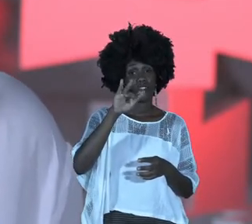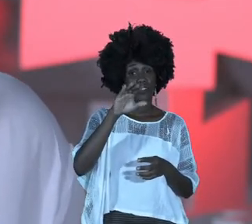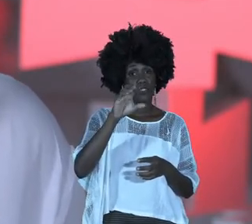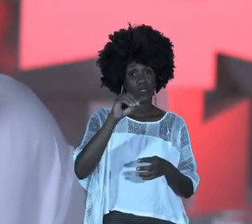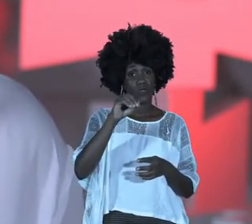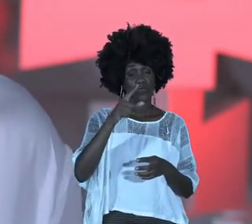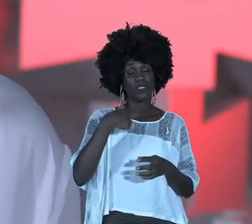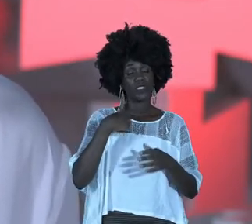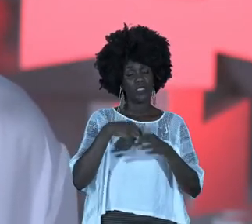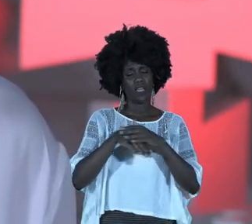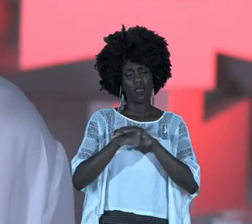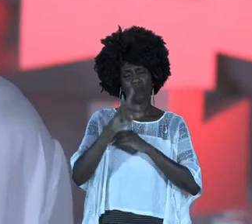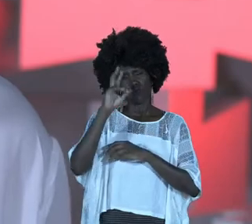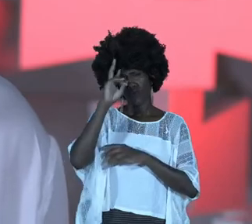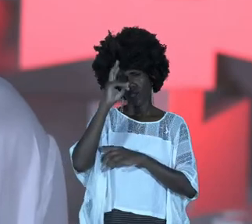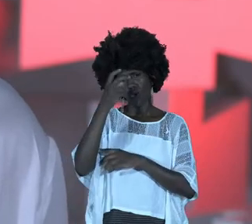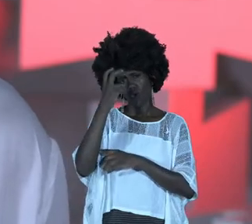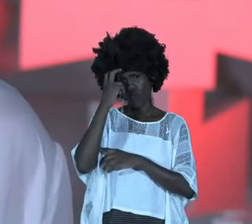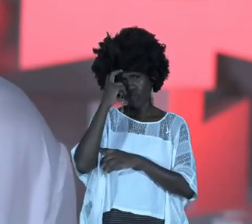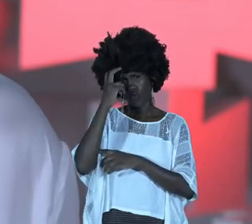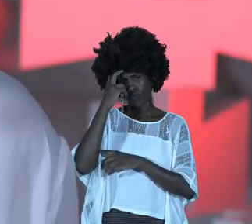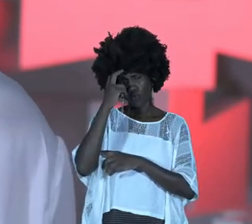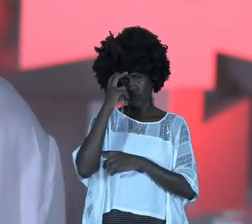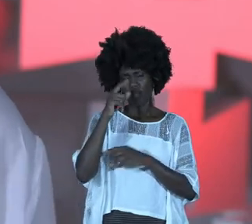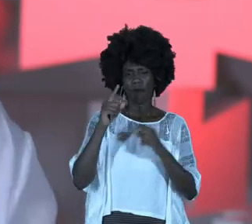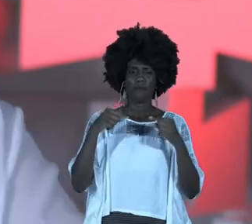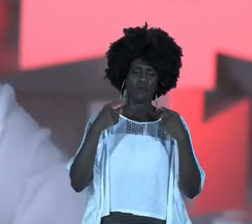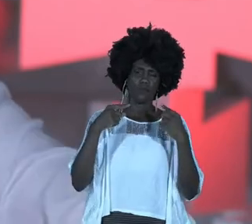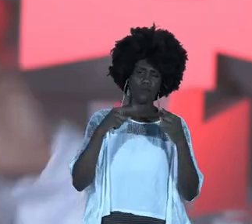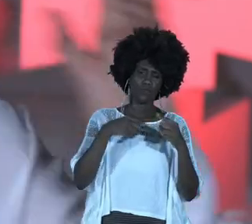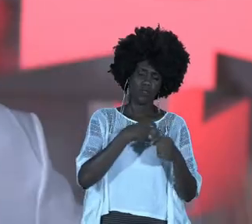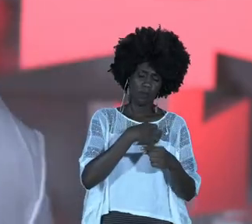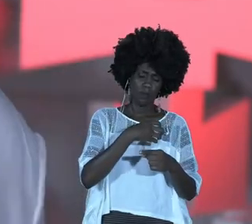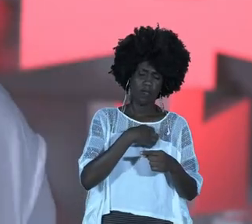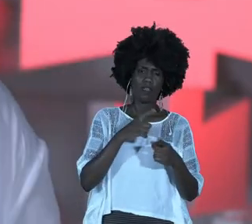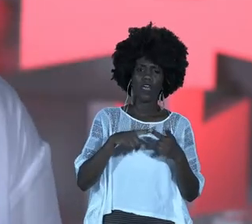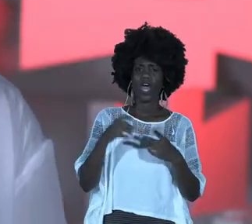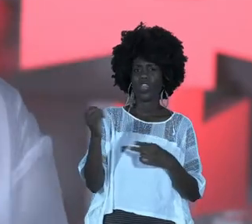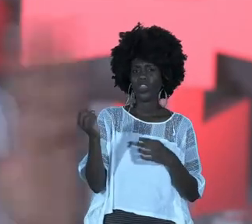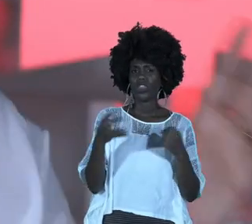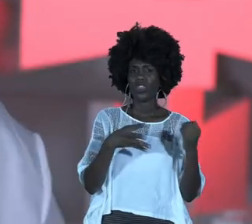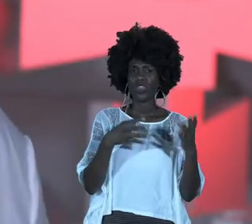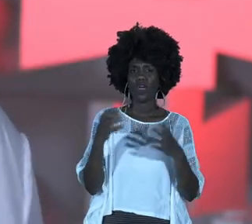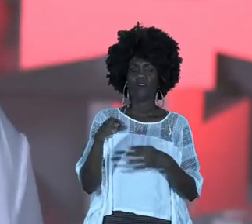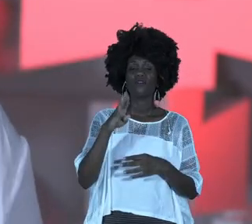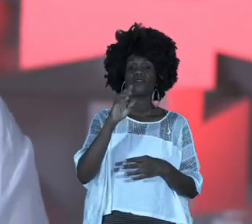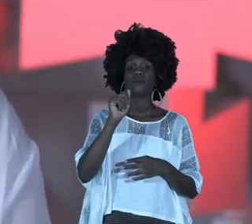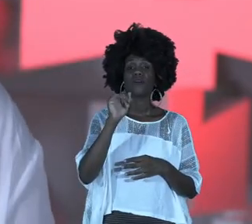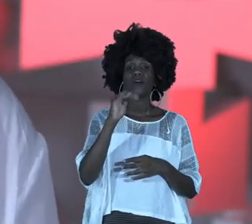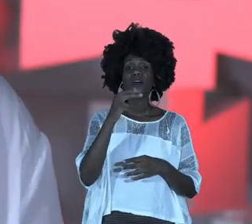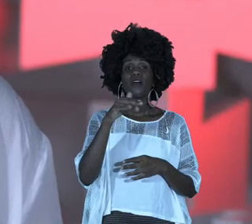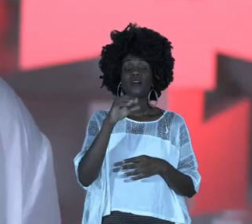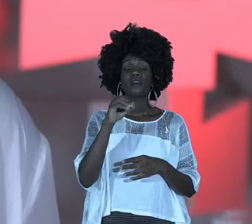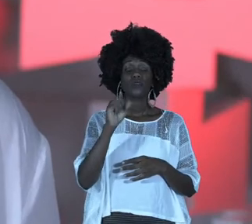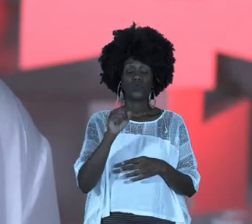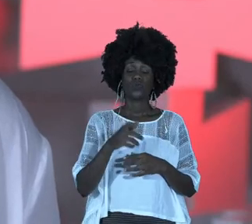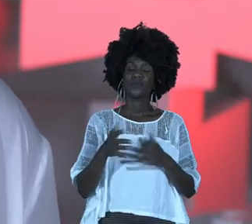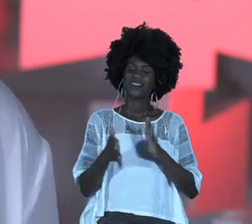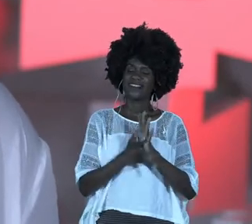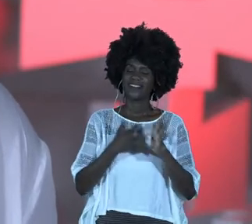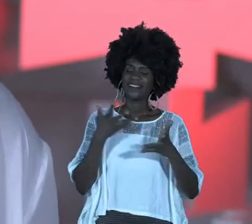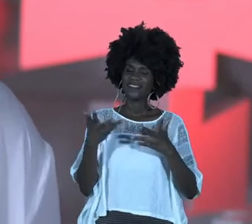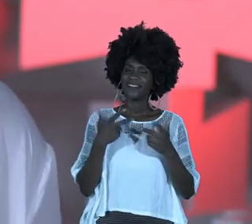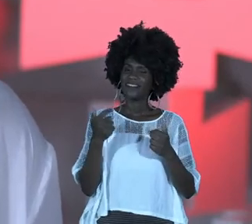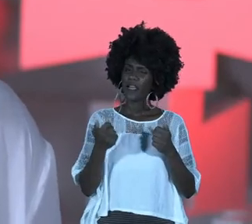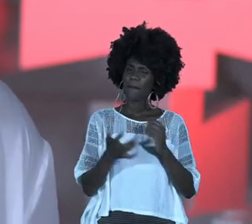tradição antropofágica na Bahia, na música, com os novos baianos, que maravilha, né?